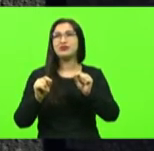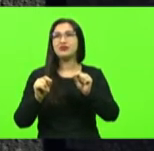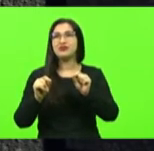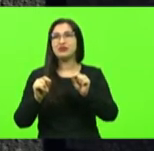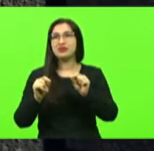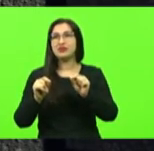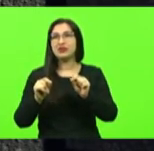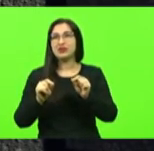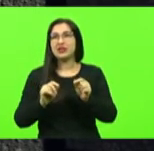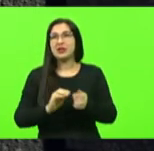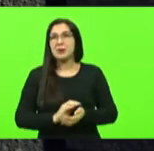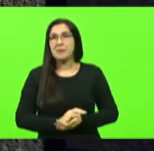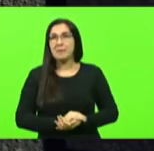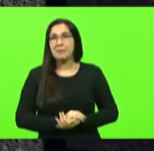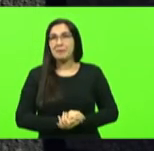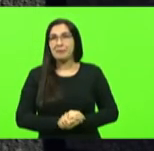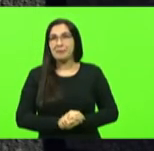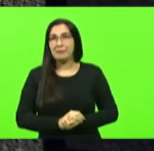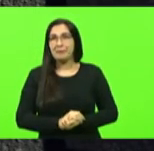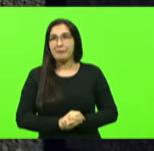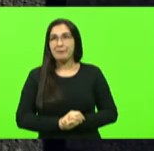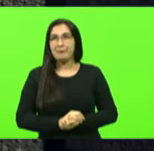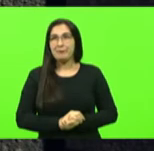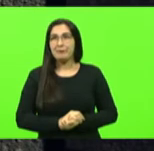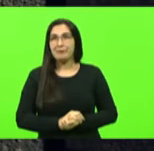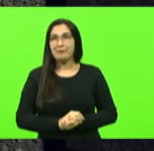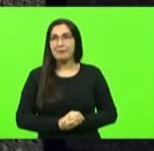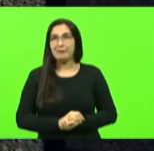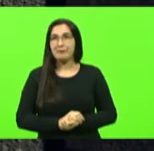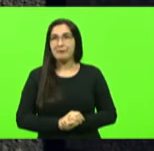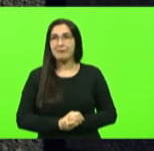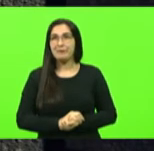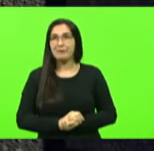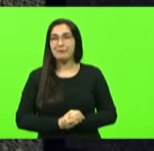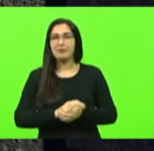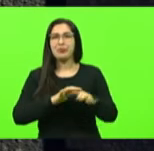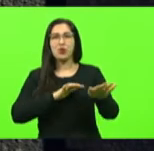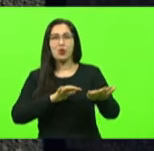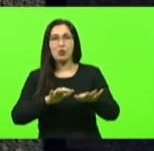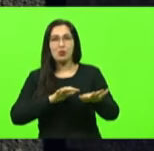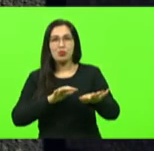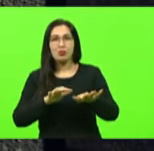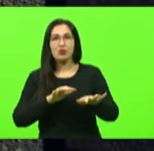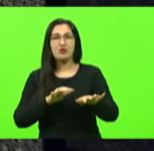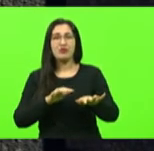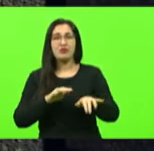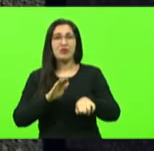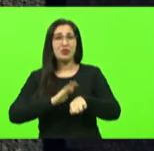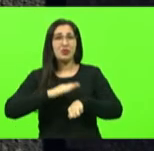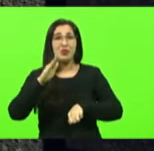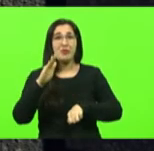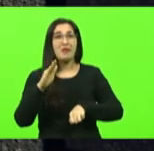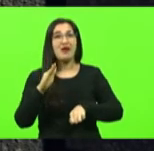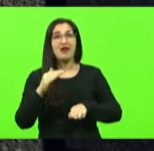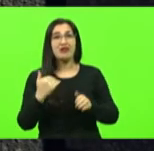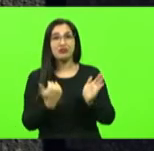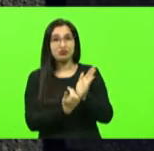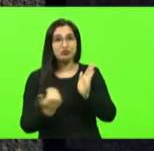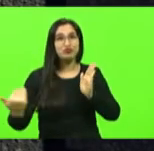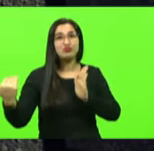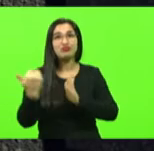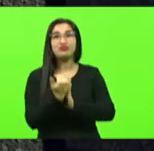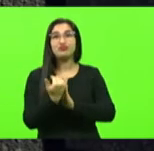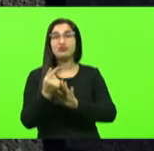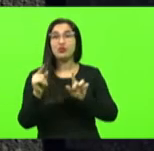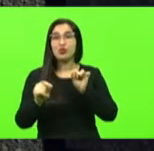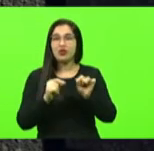que o movimento é muito mais do que estava sendo. Daí foi criado em